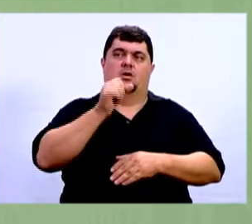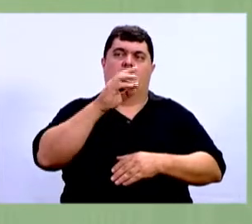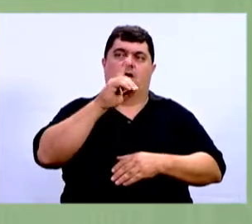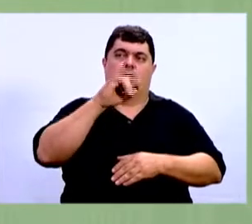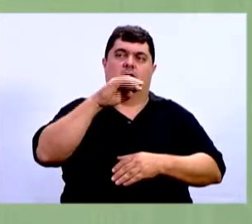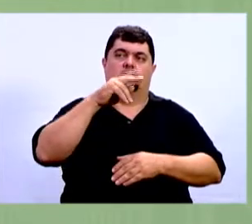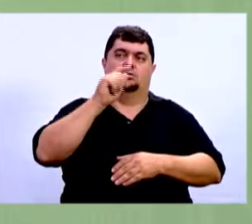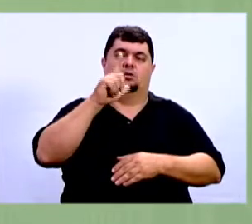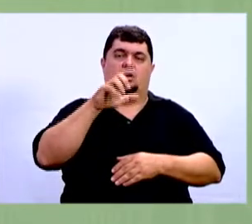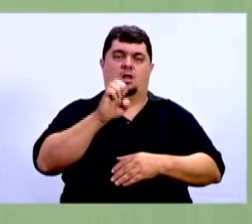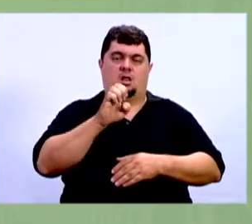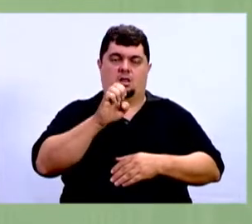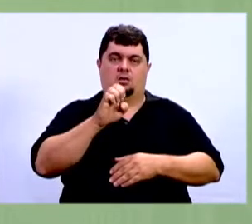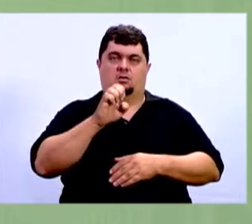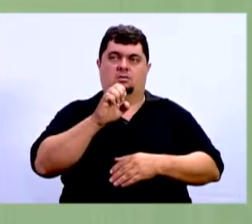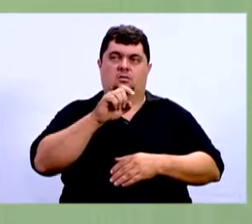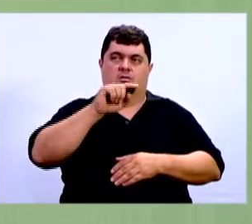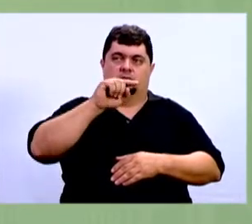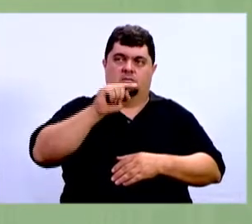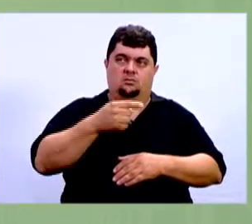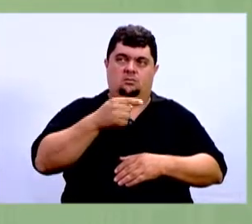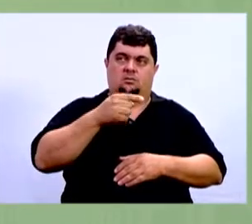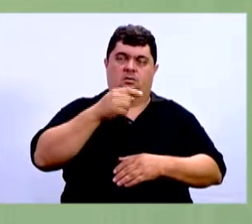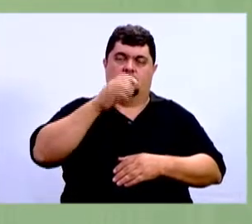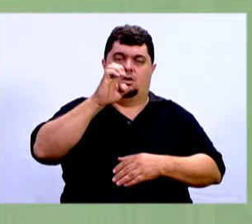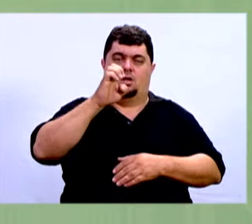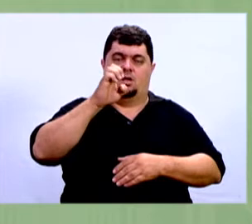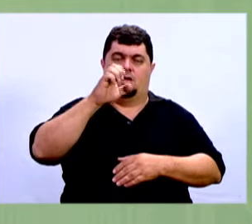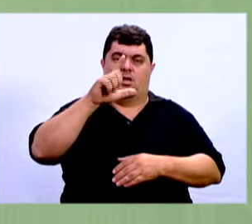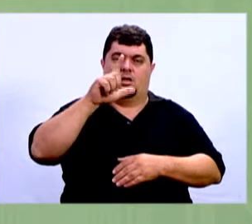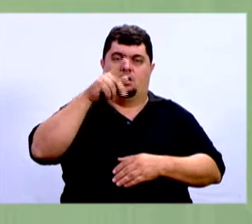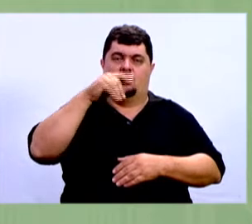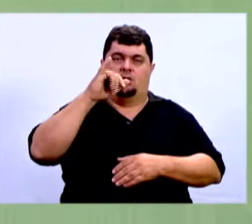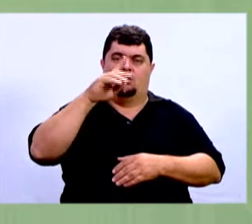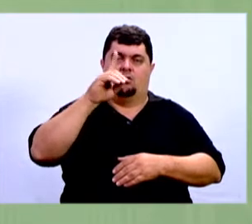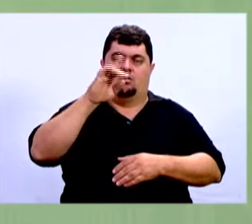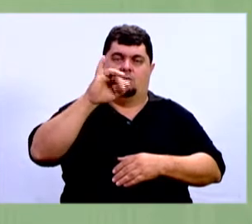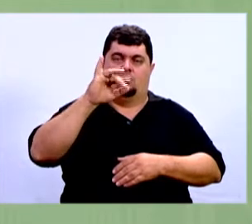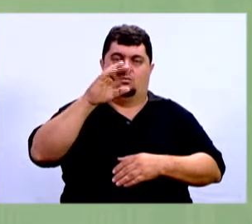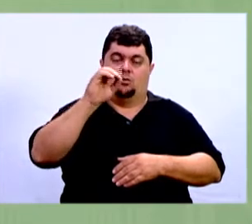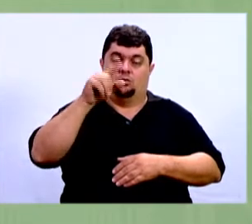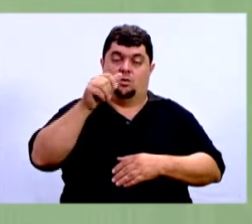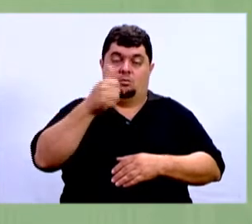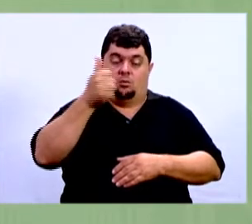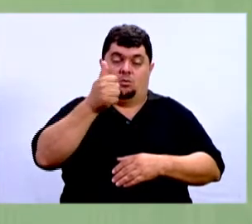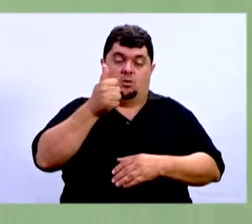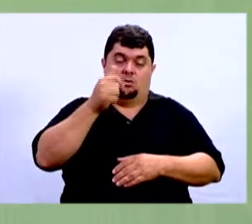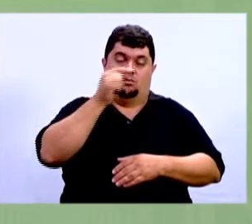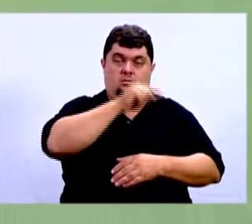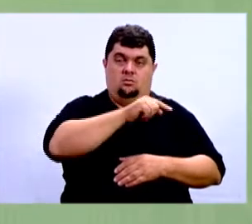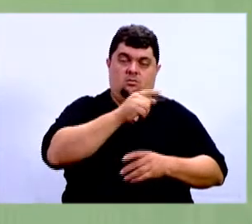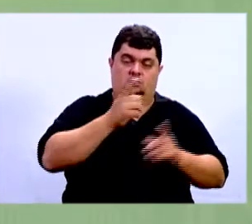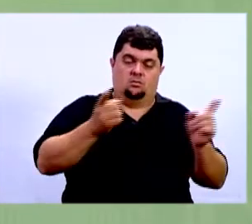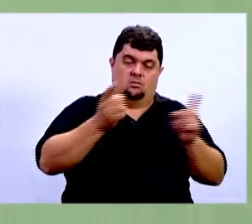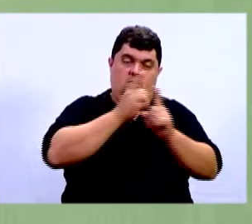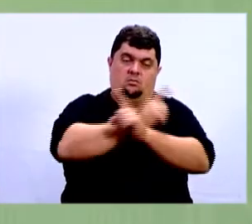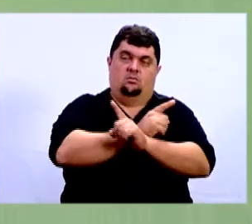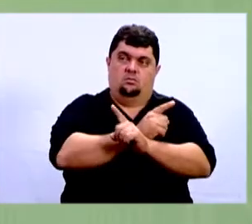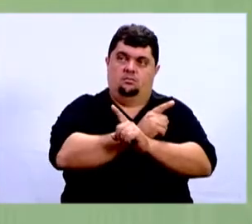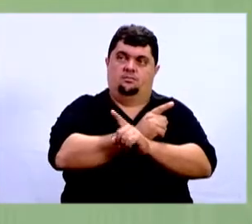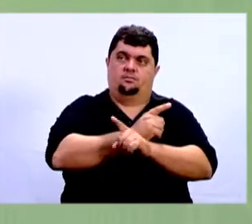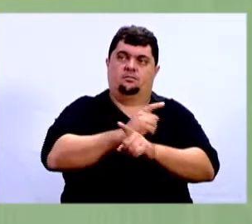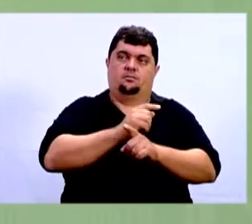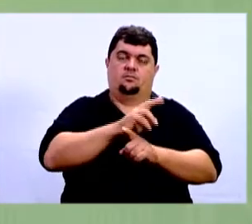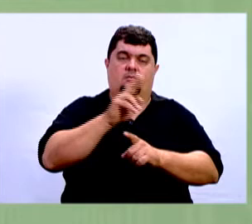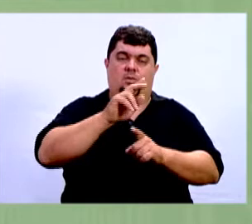O Cardinale fica em caixa alta e Eupídio só a primeira letra maiúscula. Logo em seguida vem o título da obra em